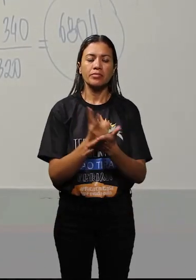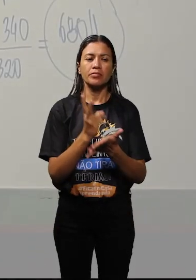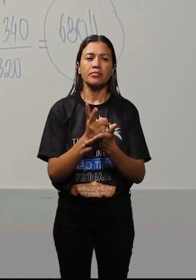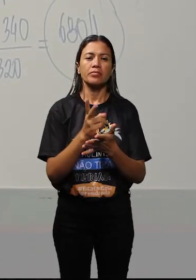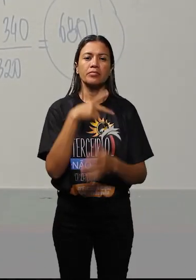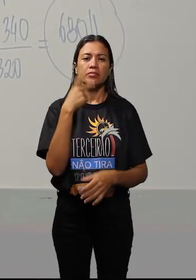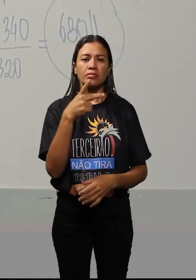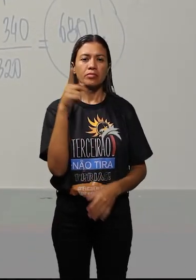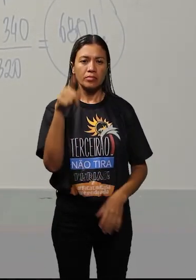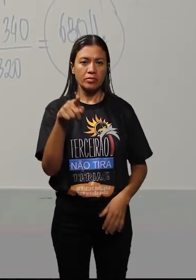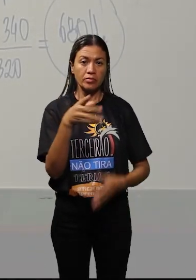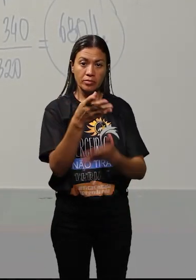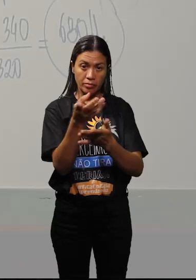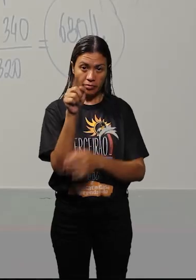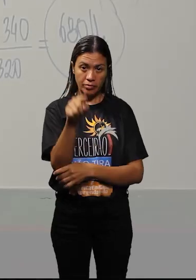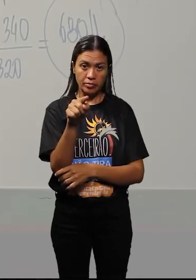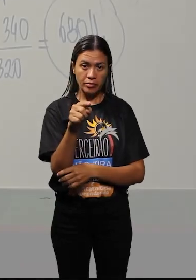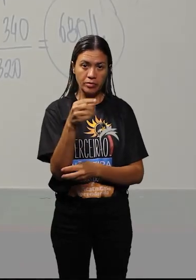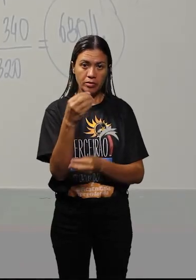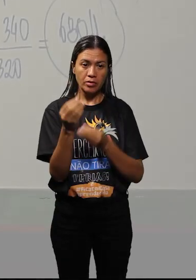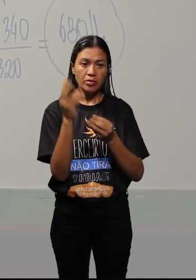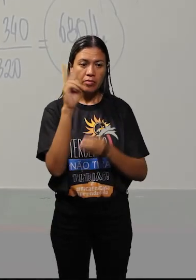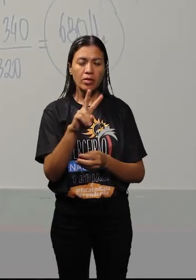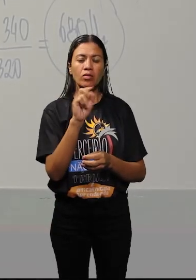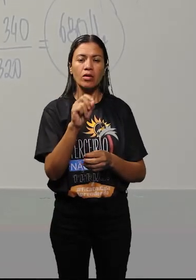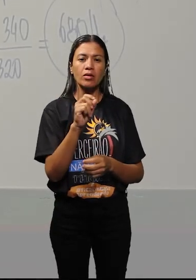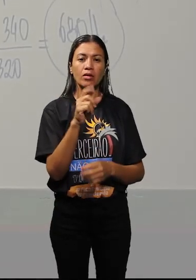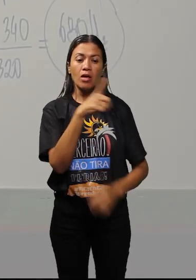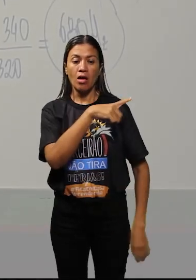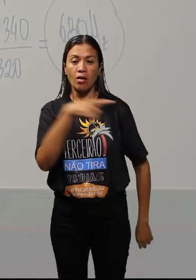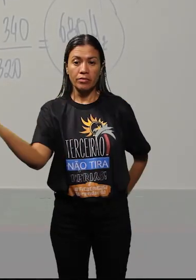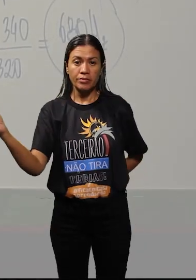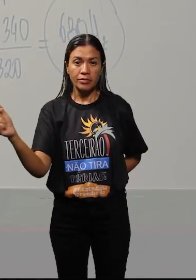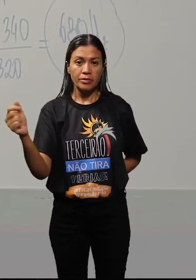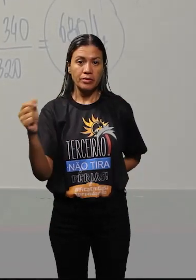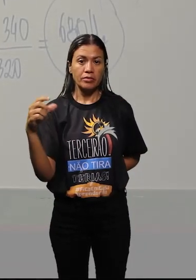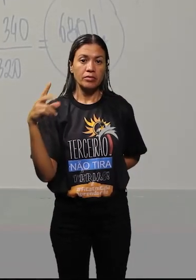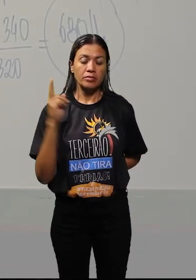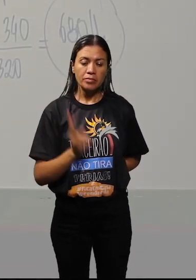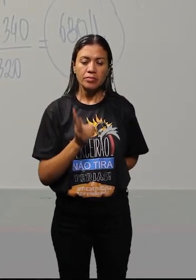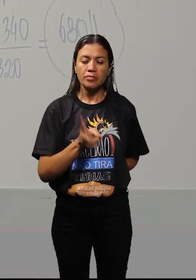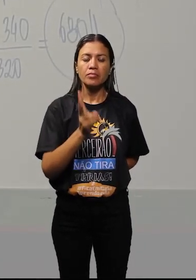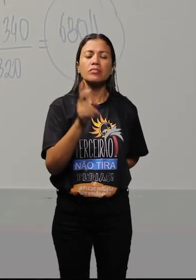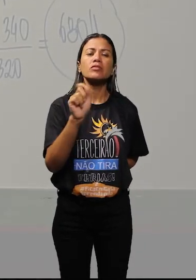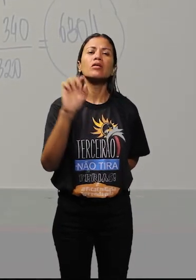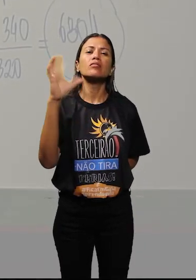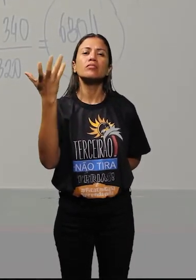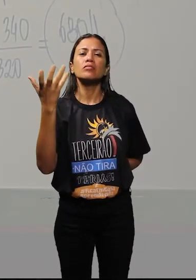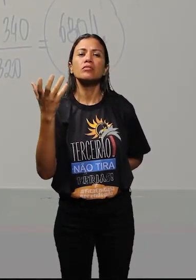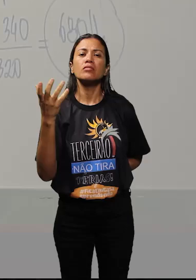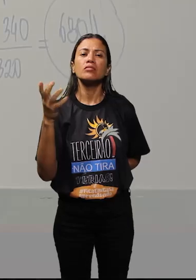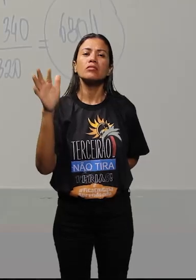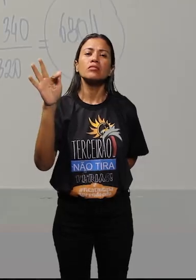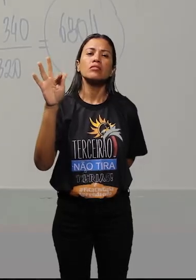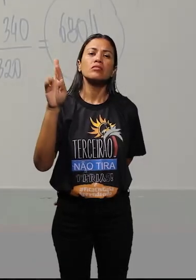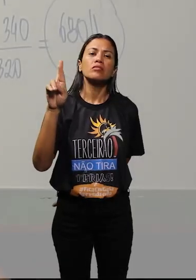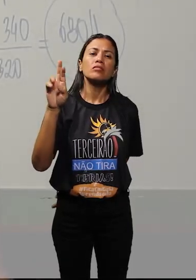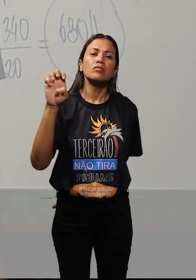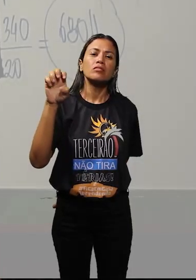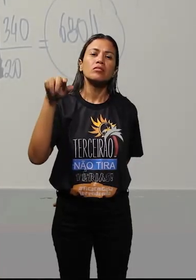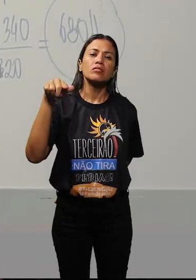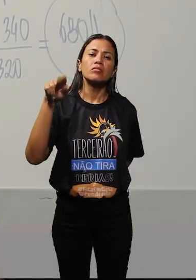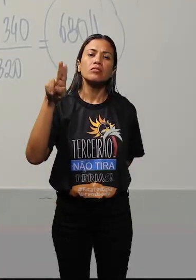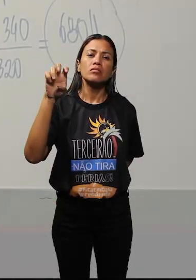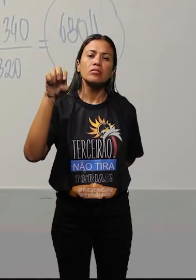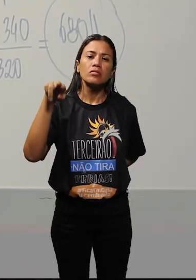seja, se eu tenho mais frequência, eu vou ter menos comprimento de onda. Se eu tiver